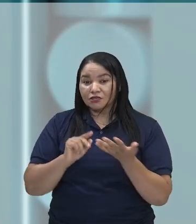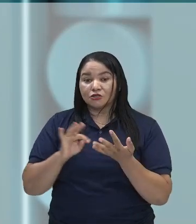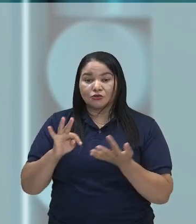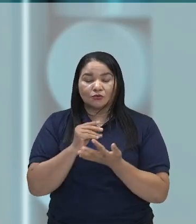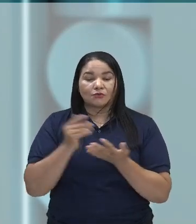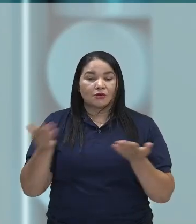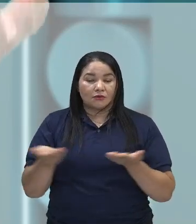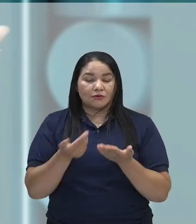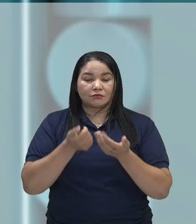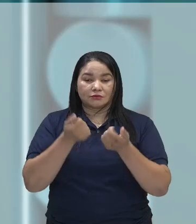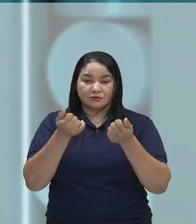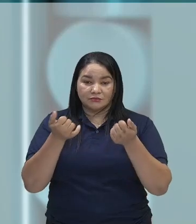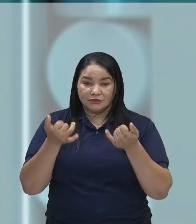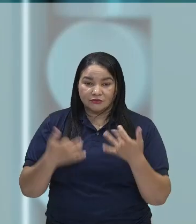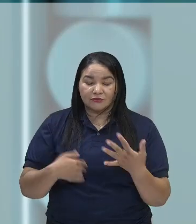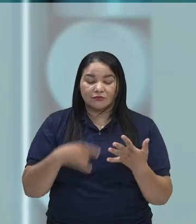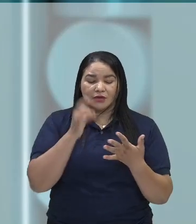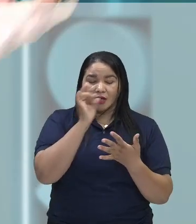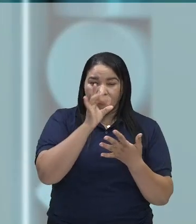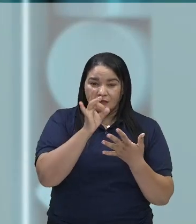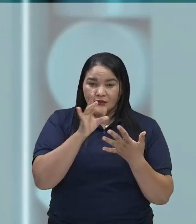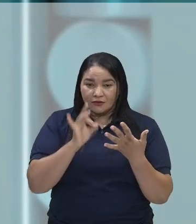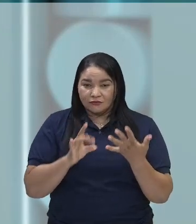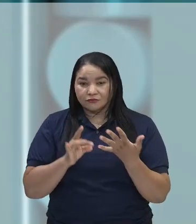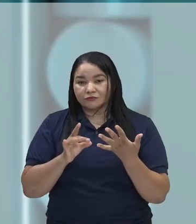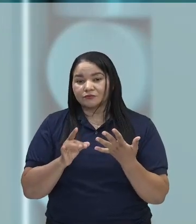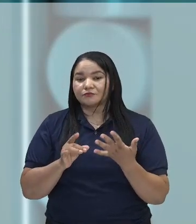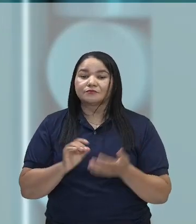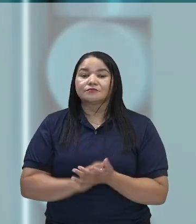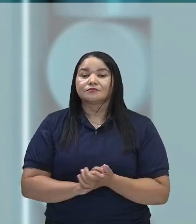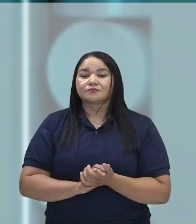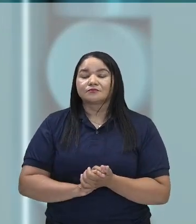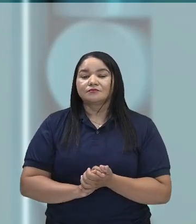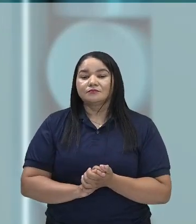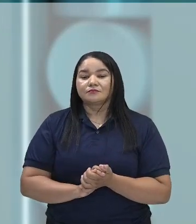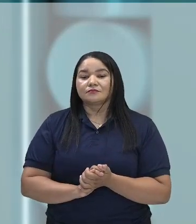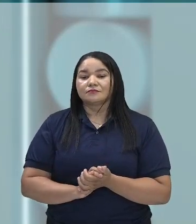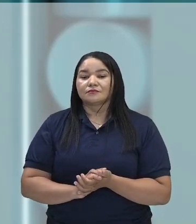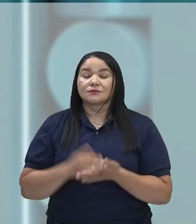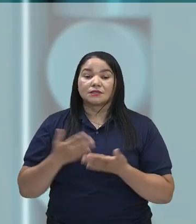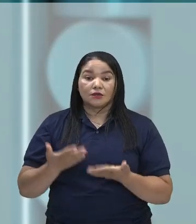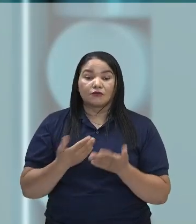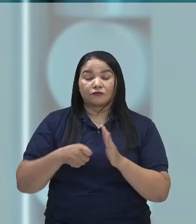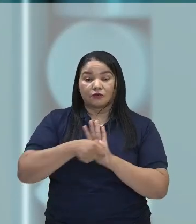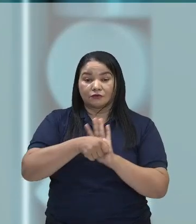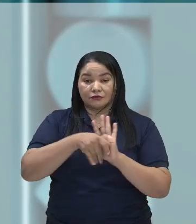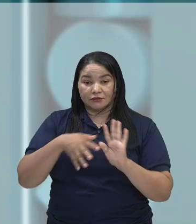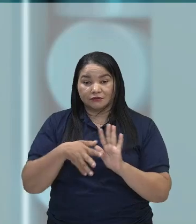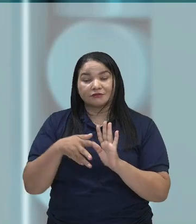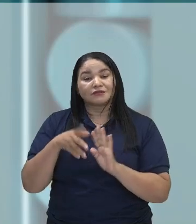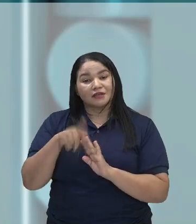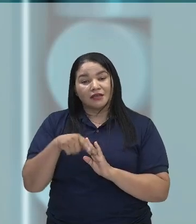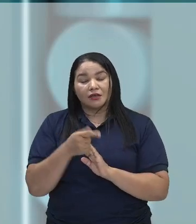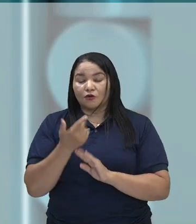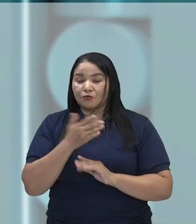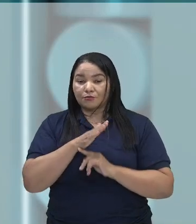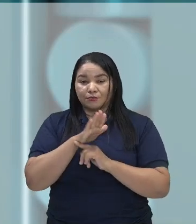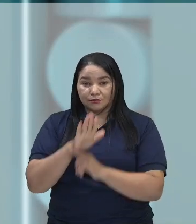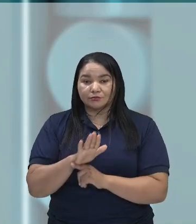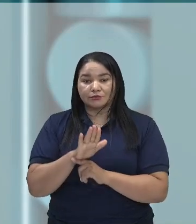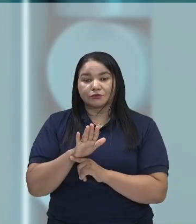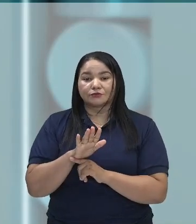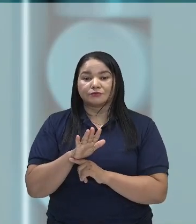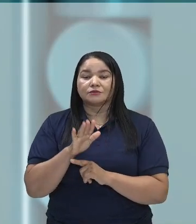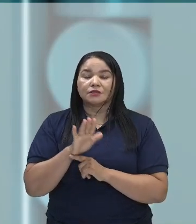temos estudado em todas essas aulas anteriores e hoje. Então, a figura de linguagem é uma fuga, realmente é